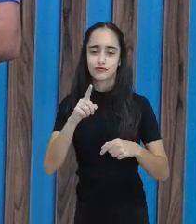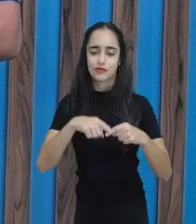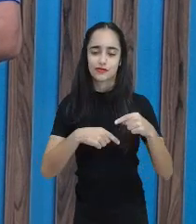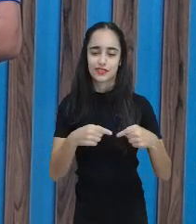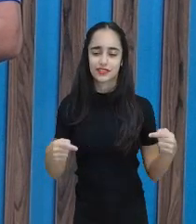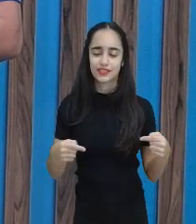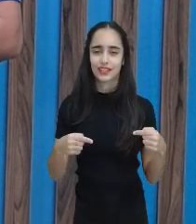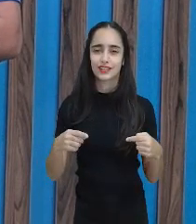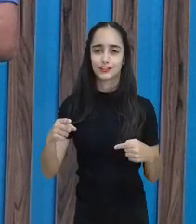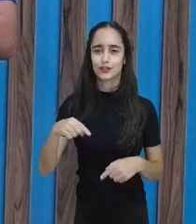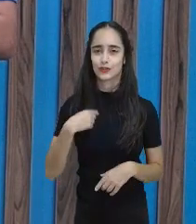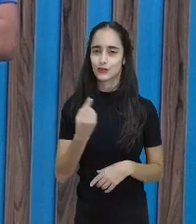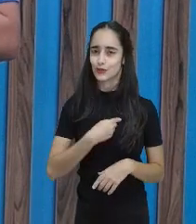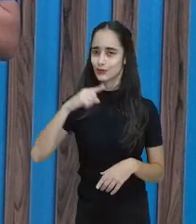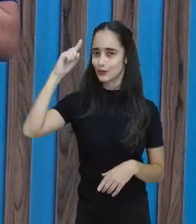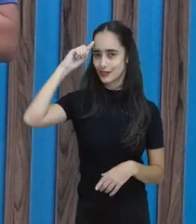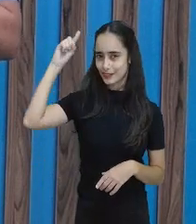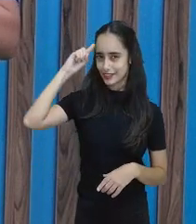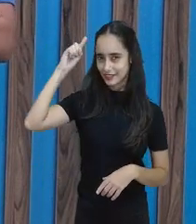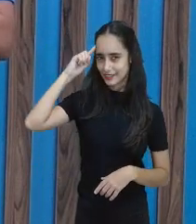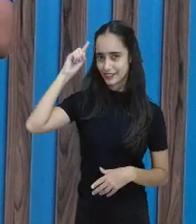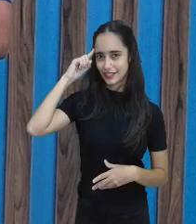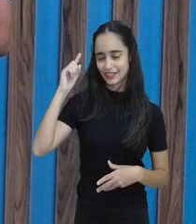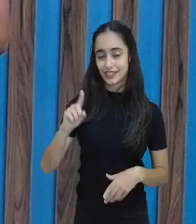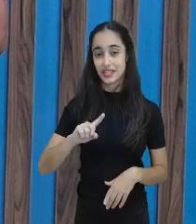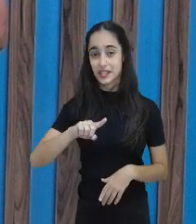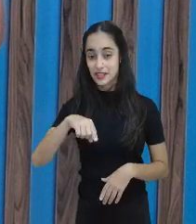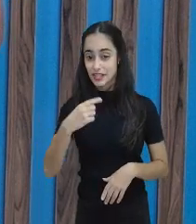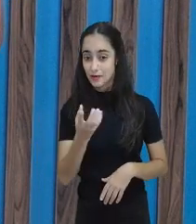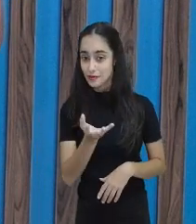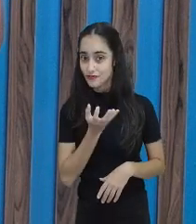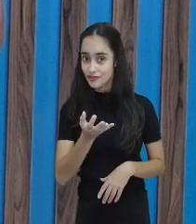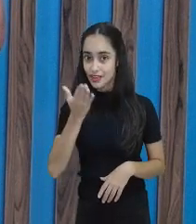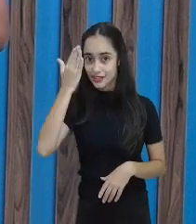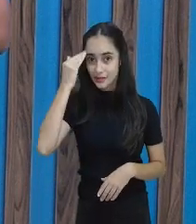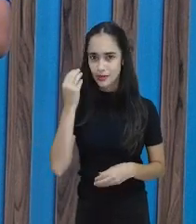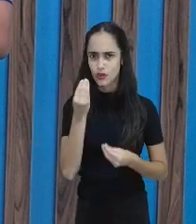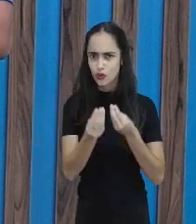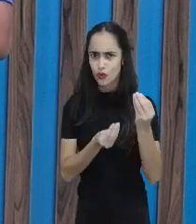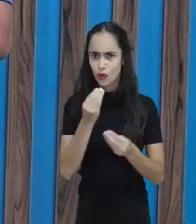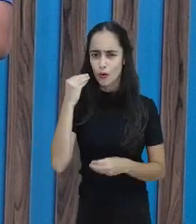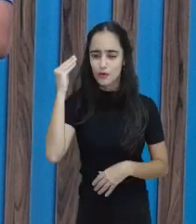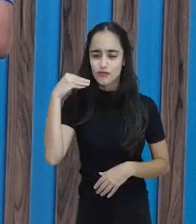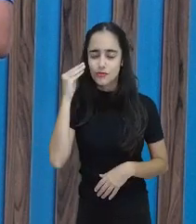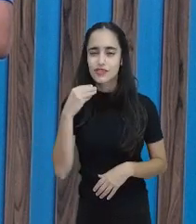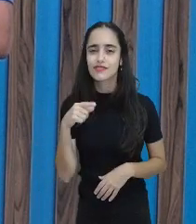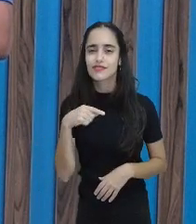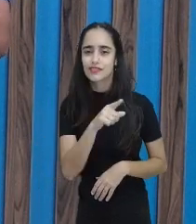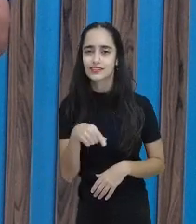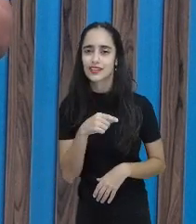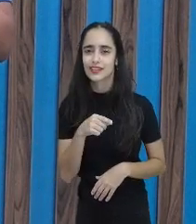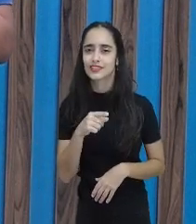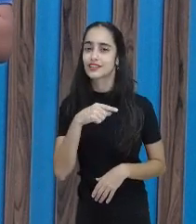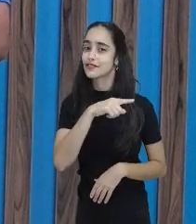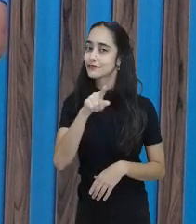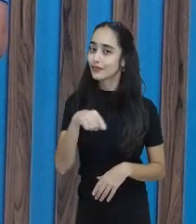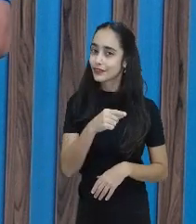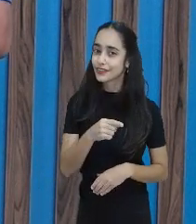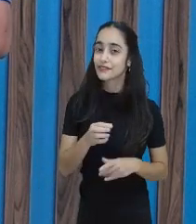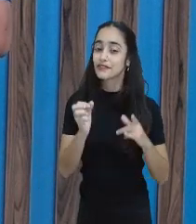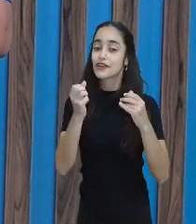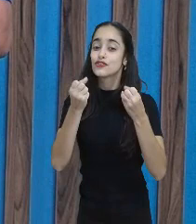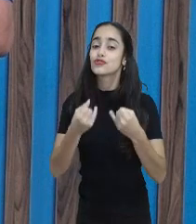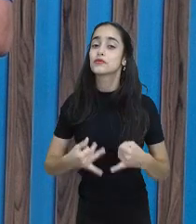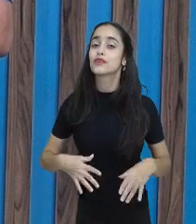rodeiam. Então, ó, eu vou querer saber depois como foi essa experiência. E você vai me contar onde? Nos